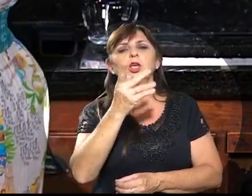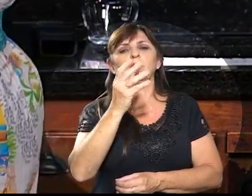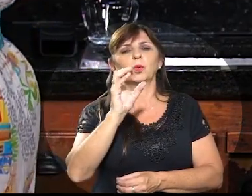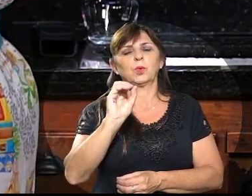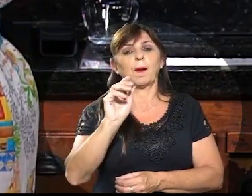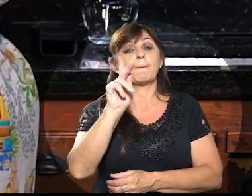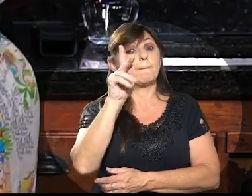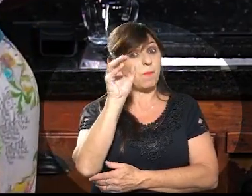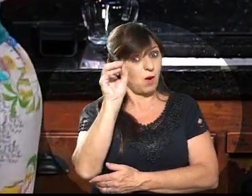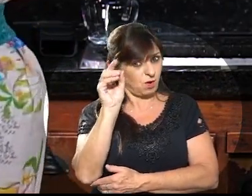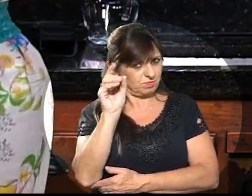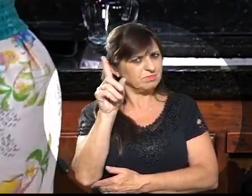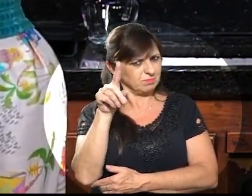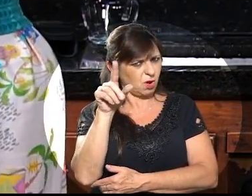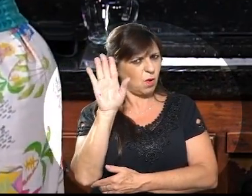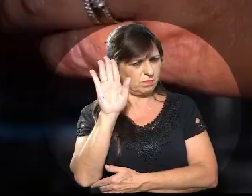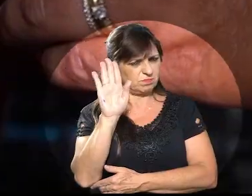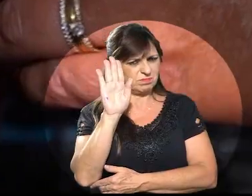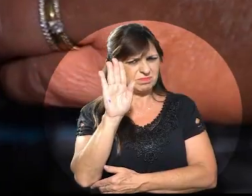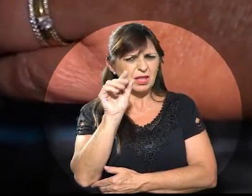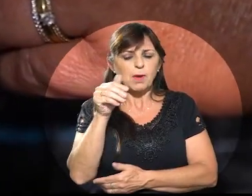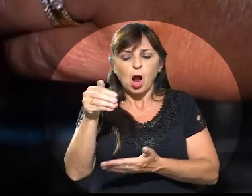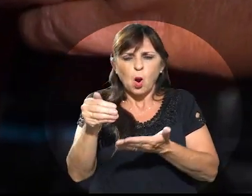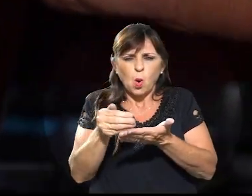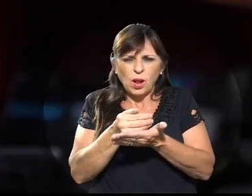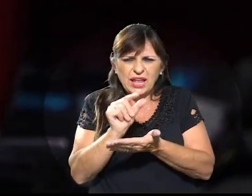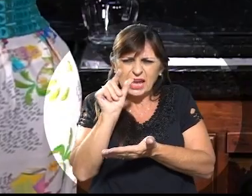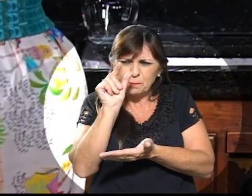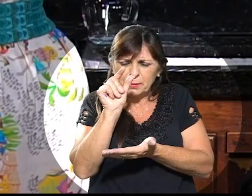uma meia colherinha, assim. Tá, ó. Cominho em pó.